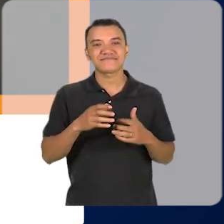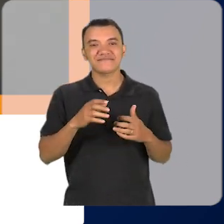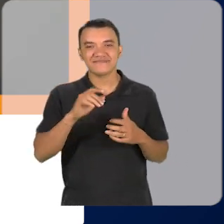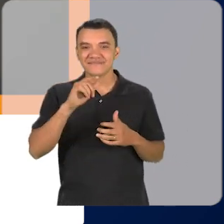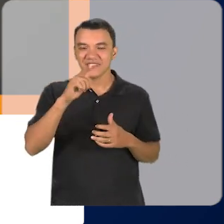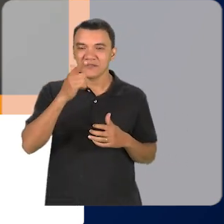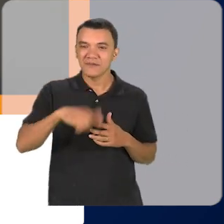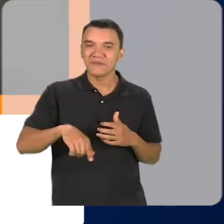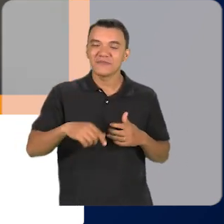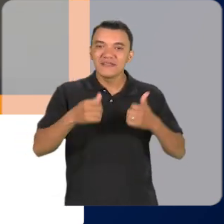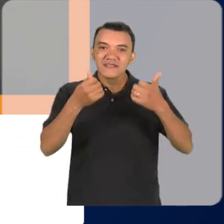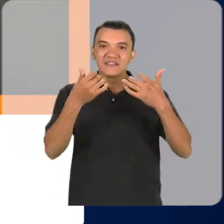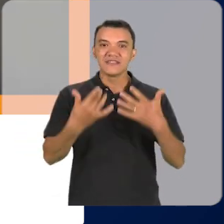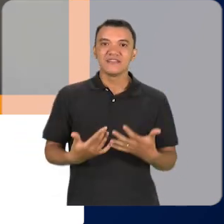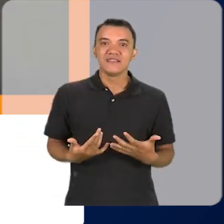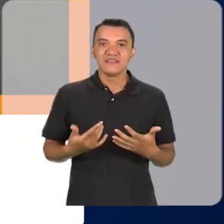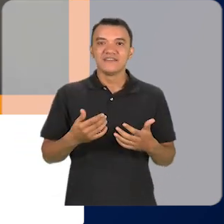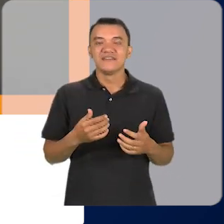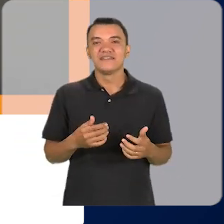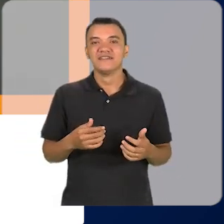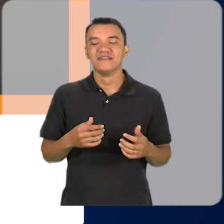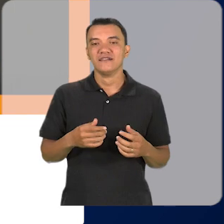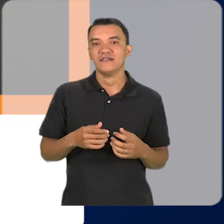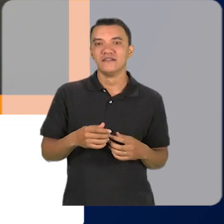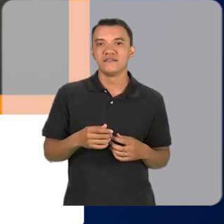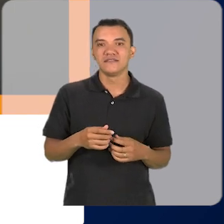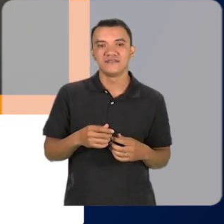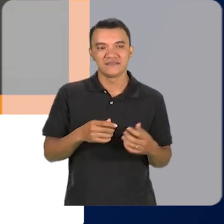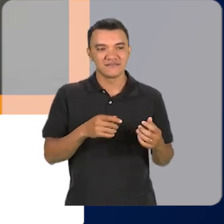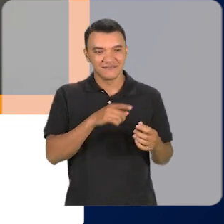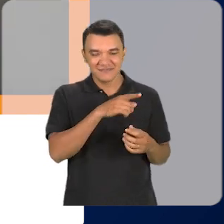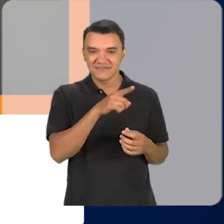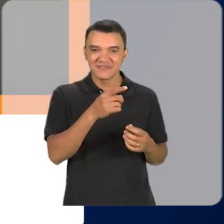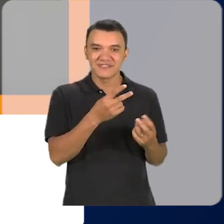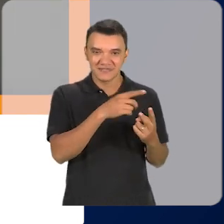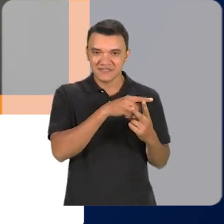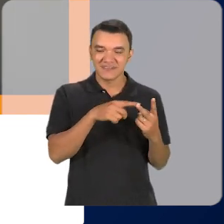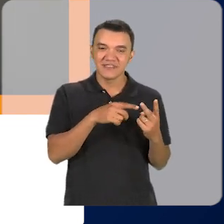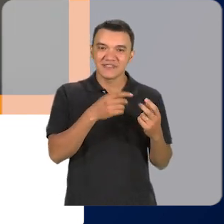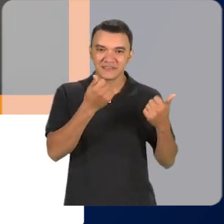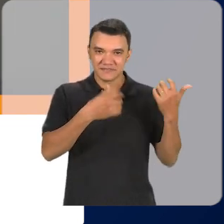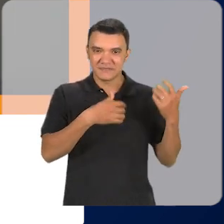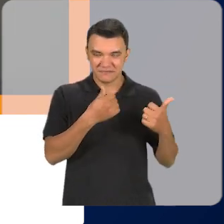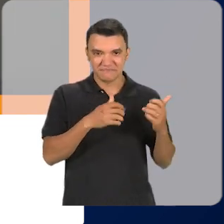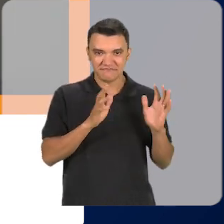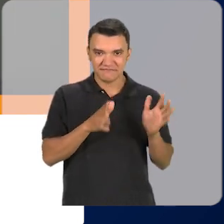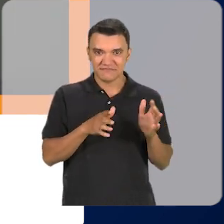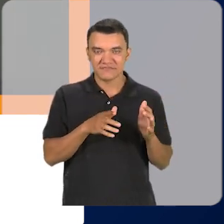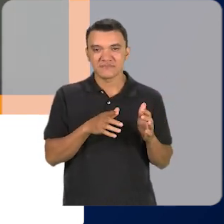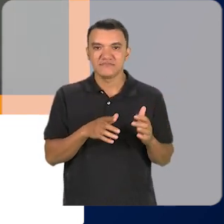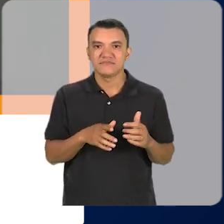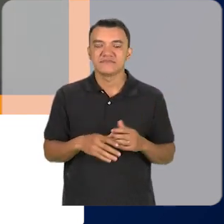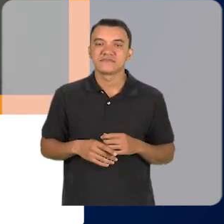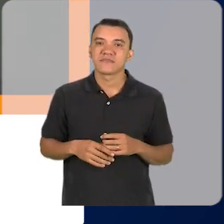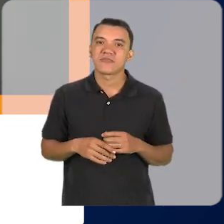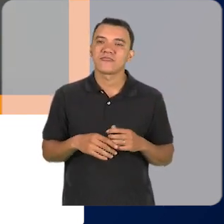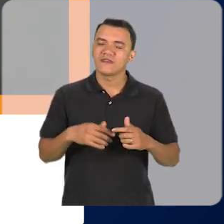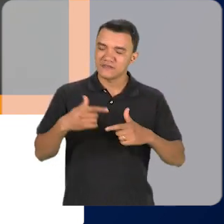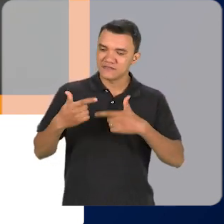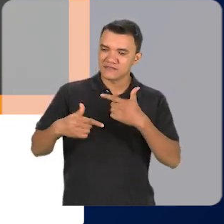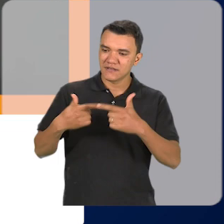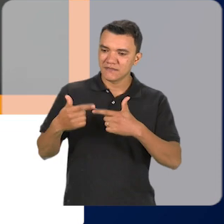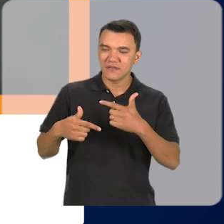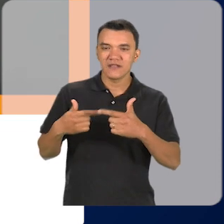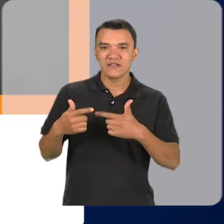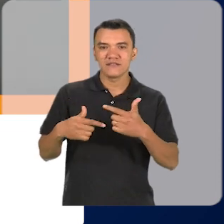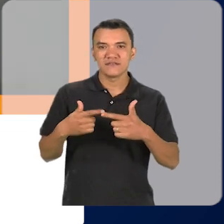que colocaram a Ellen, a professora Beth, que esse trabalho que a